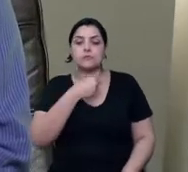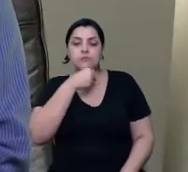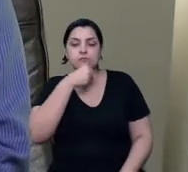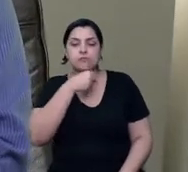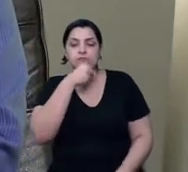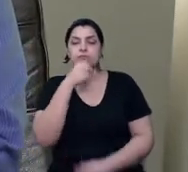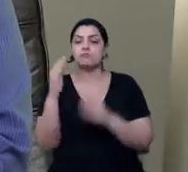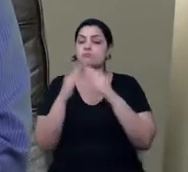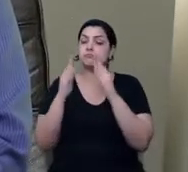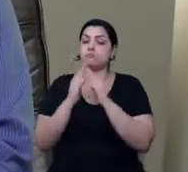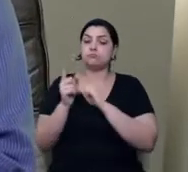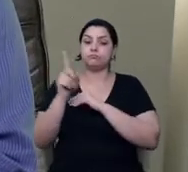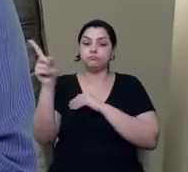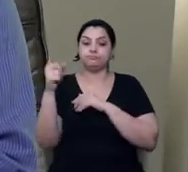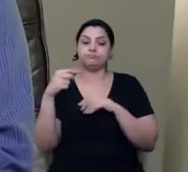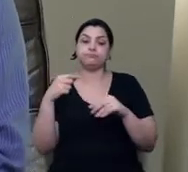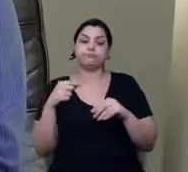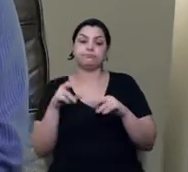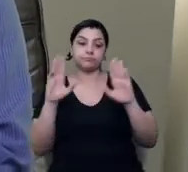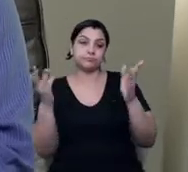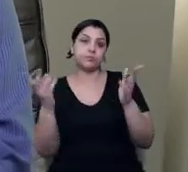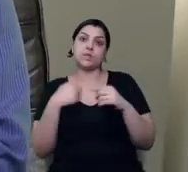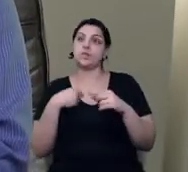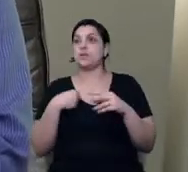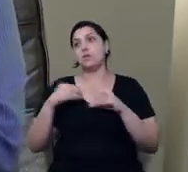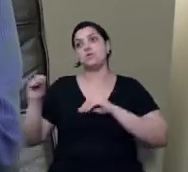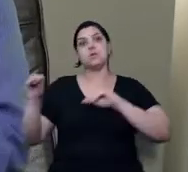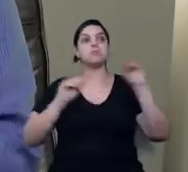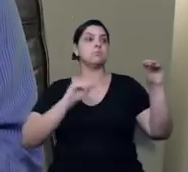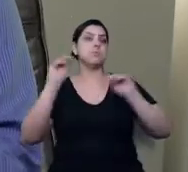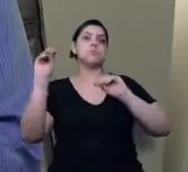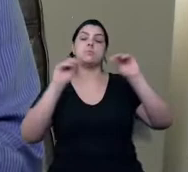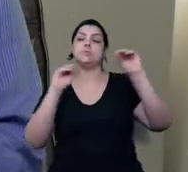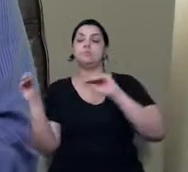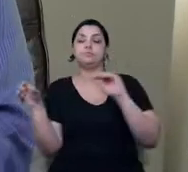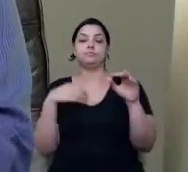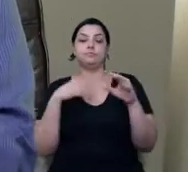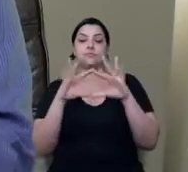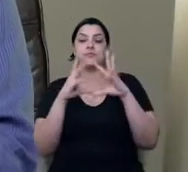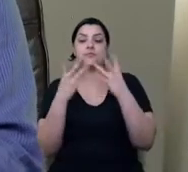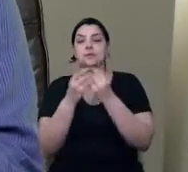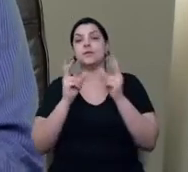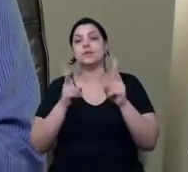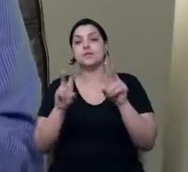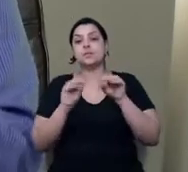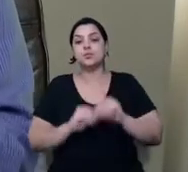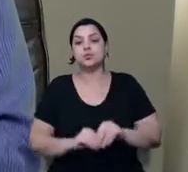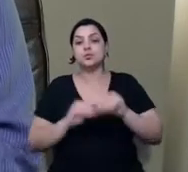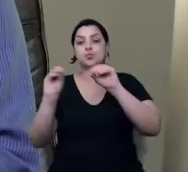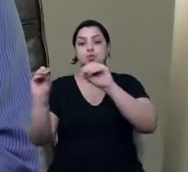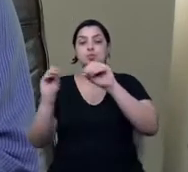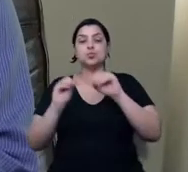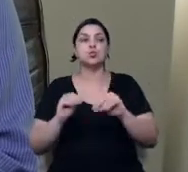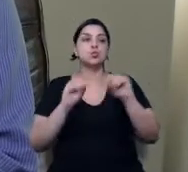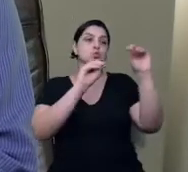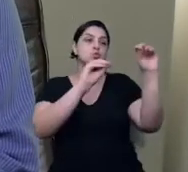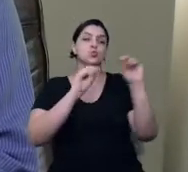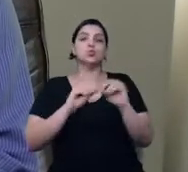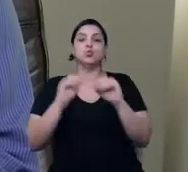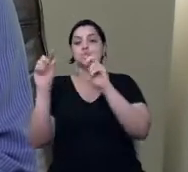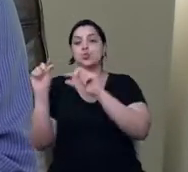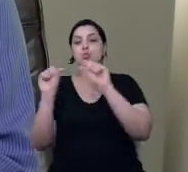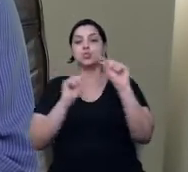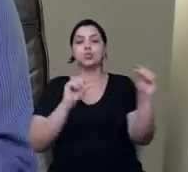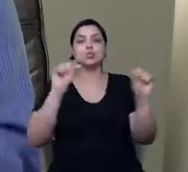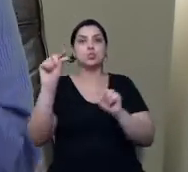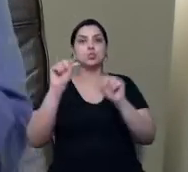me constituo como um andarilho. A gente fala lá em casa que a nossa família, ela é nômade, né? A gente vem vivendo muito em vários lugares. Então, assim, aos